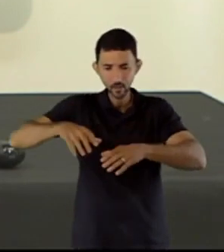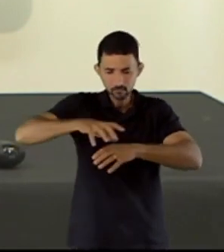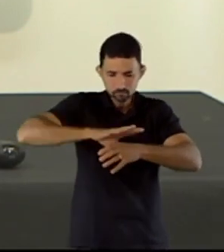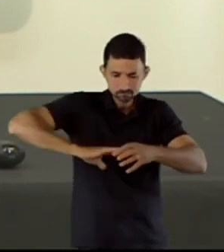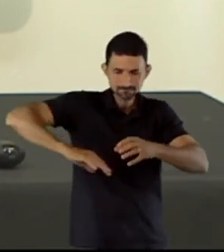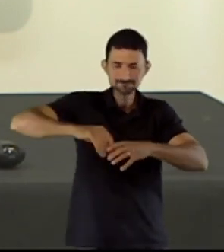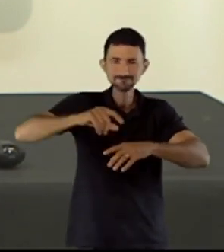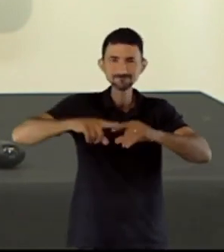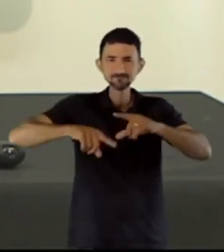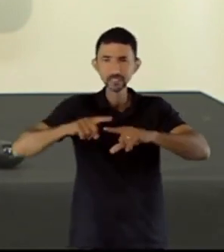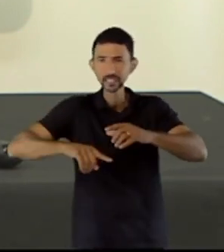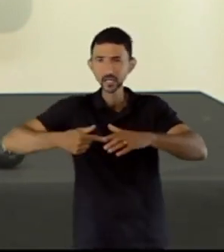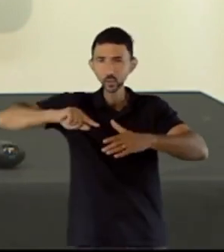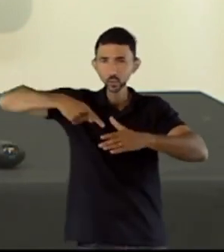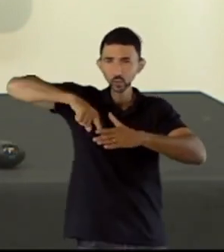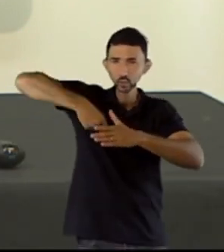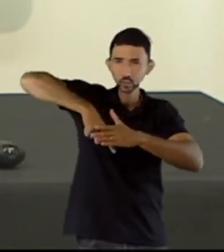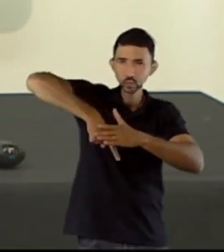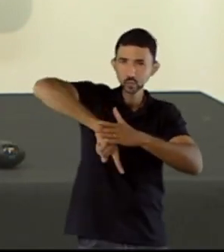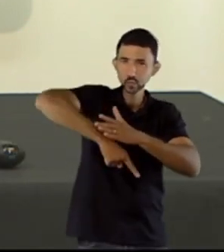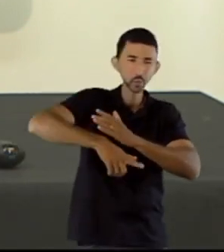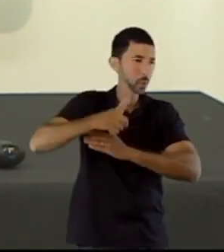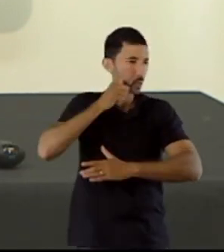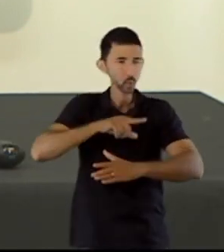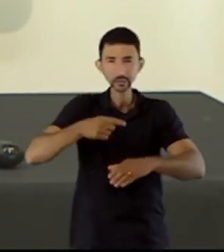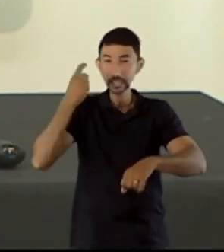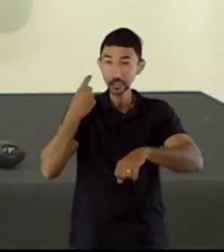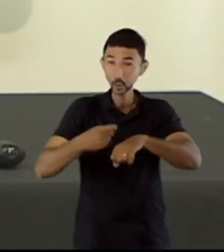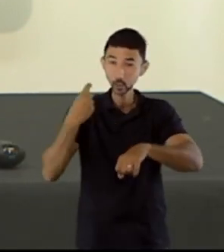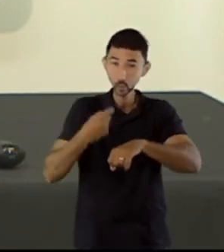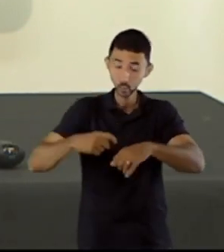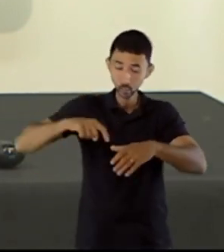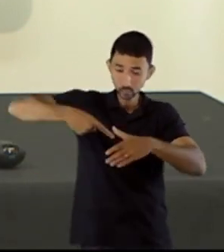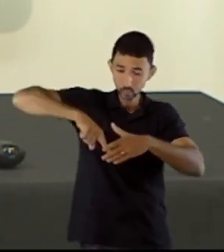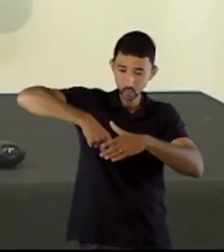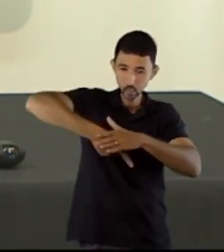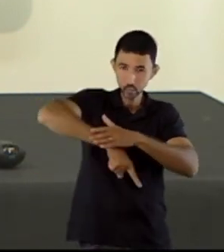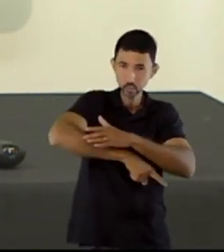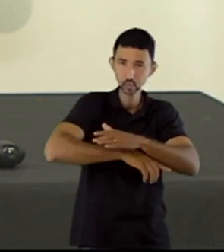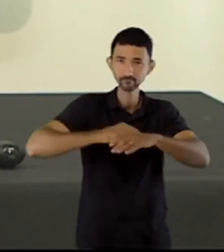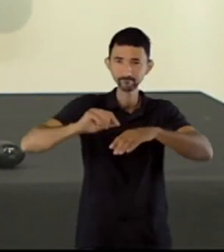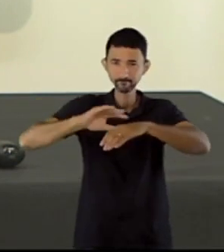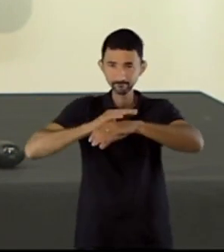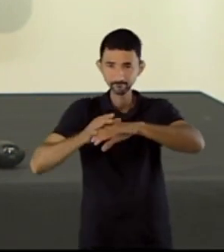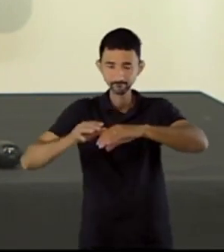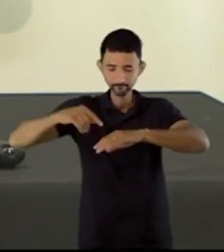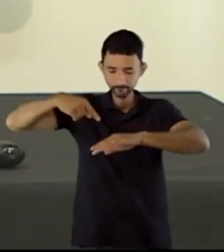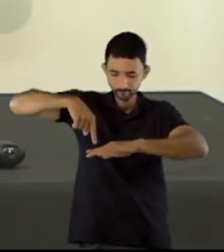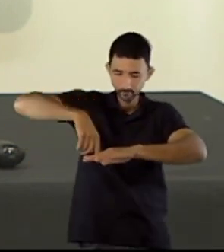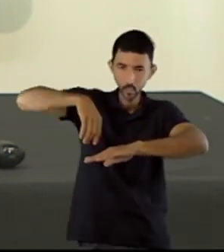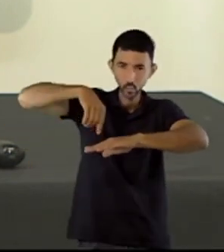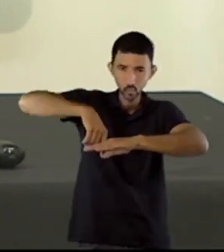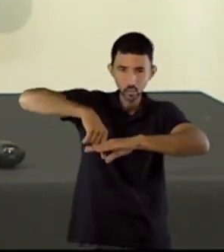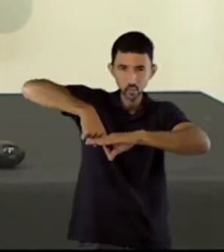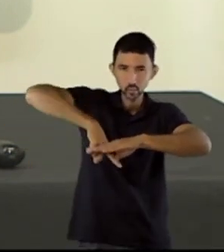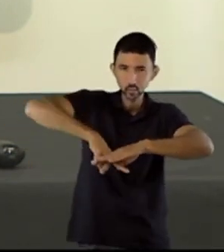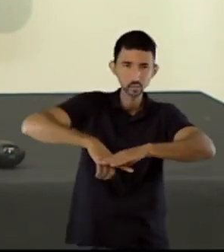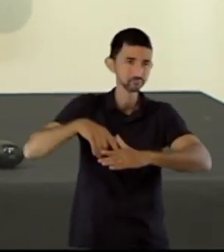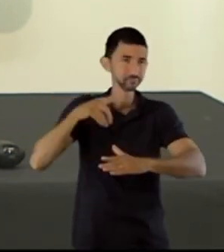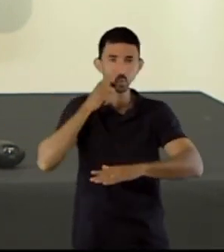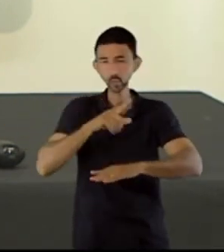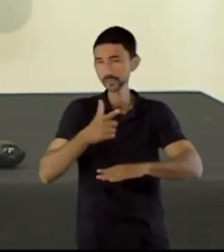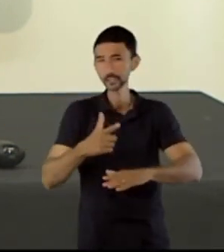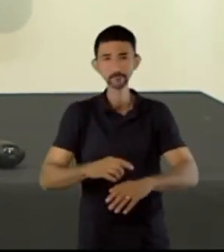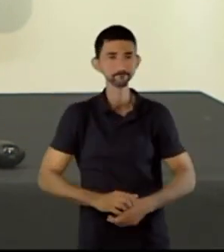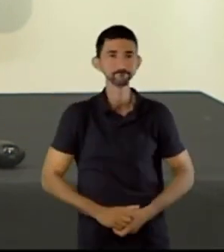aqui hoje em dia não conseguirem perfurar aquela rocha que está mais lá para baixo, né? Tão